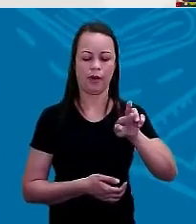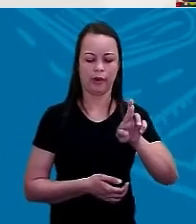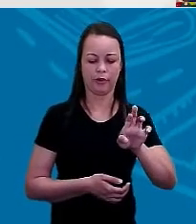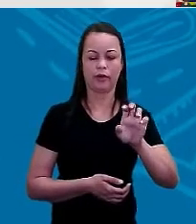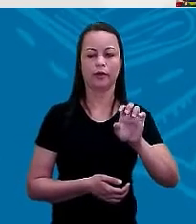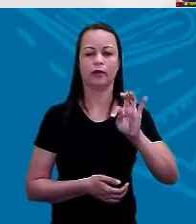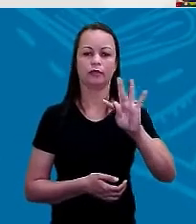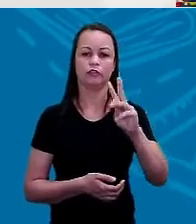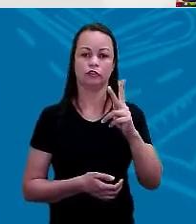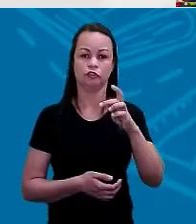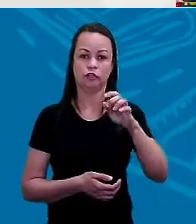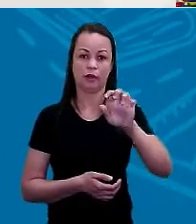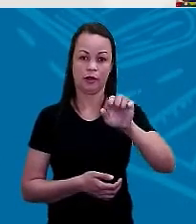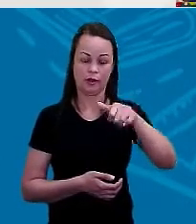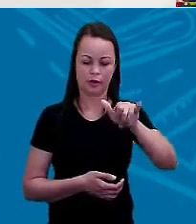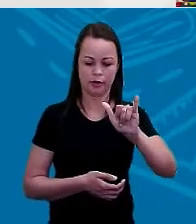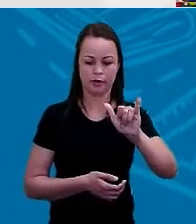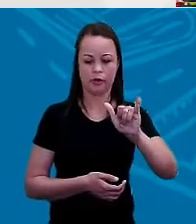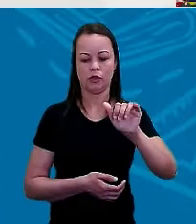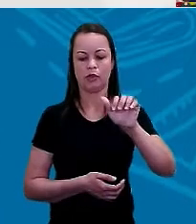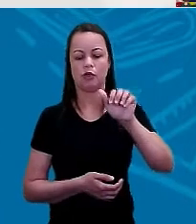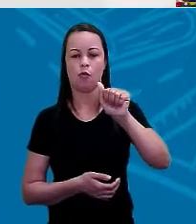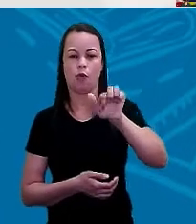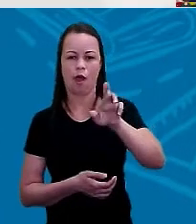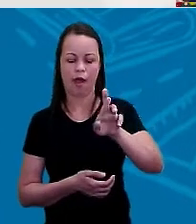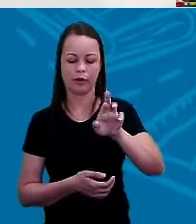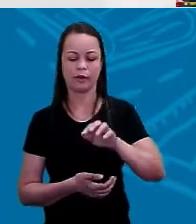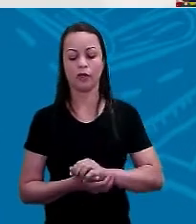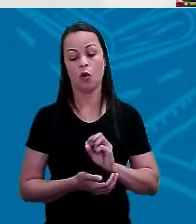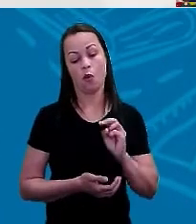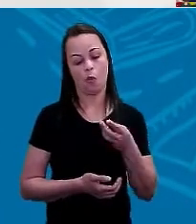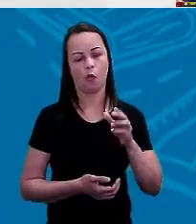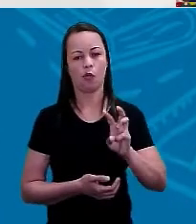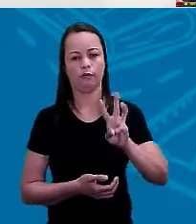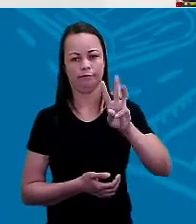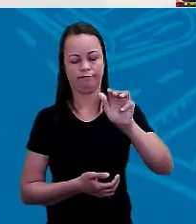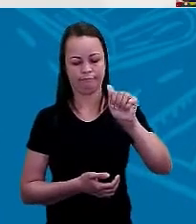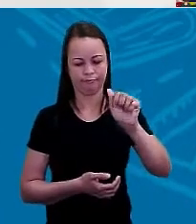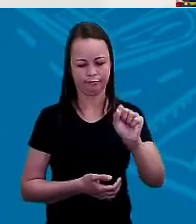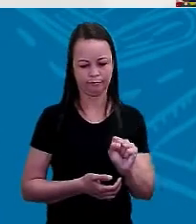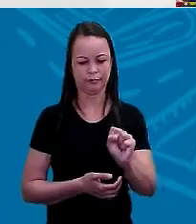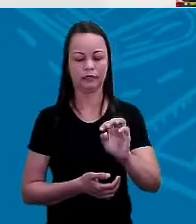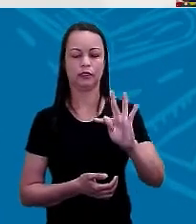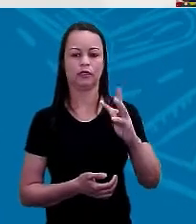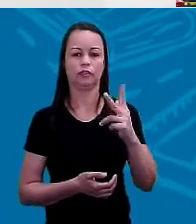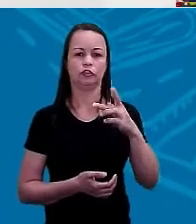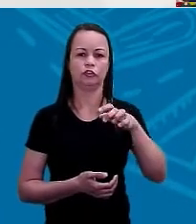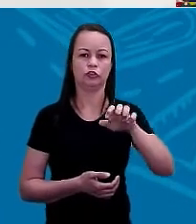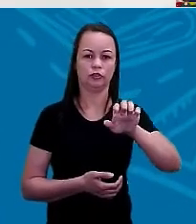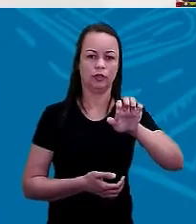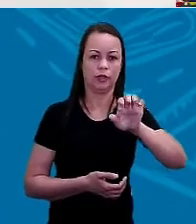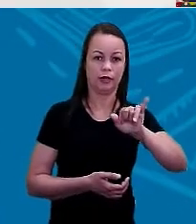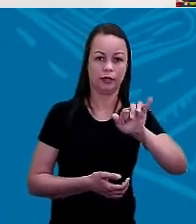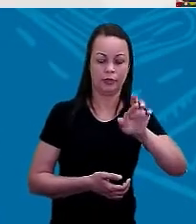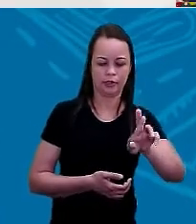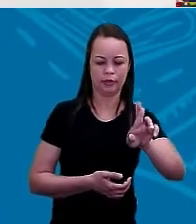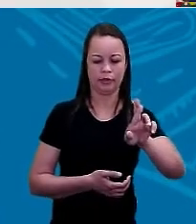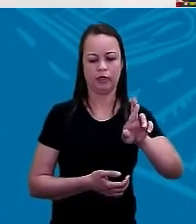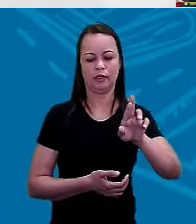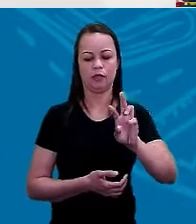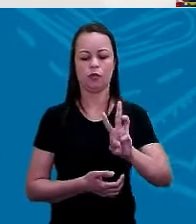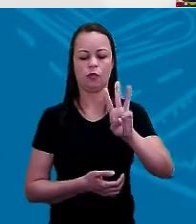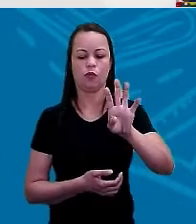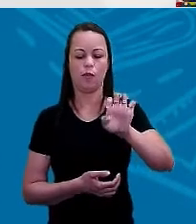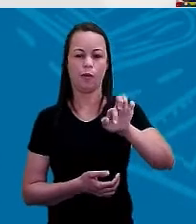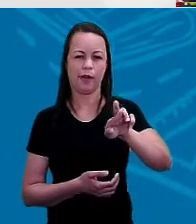their parents. Or they was. Bem, com they, eu vou usar were. Eu já descarto a letra